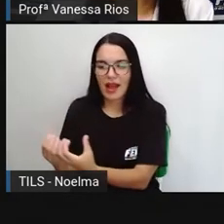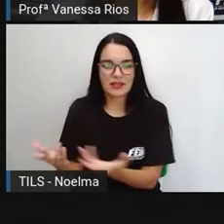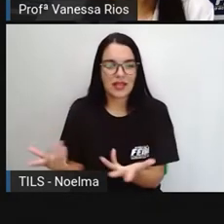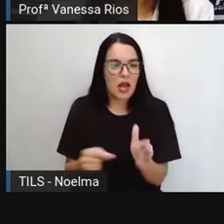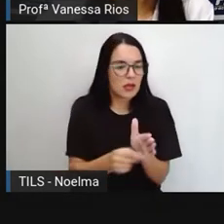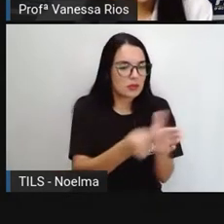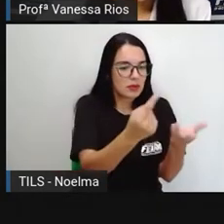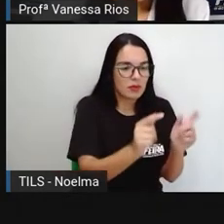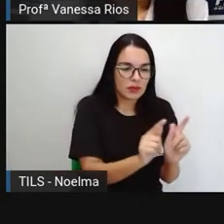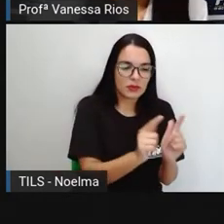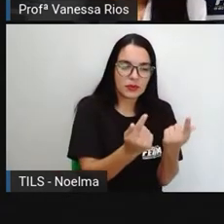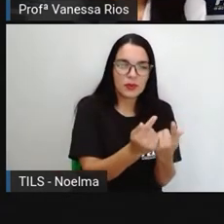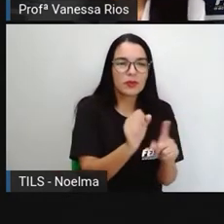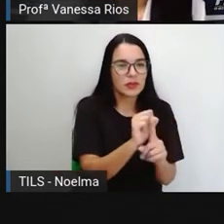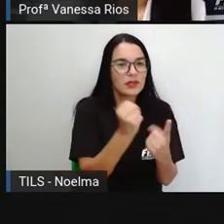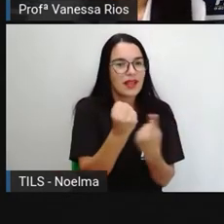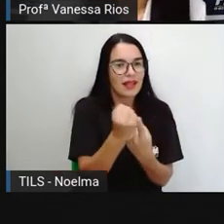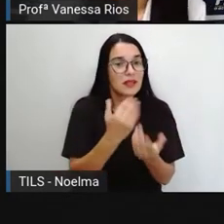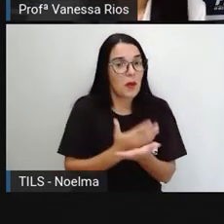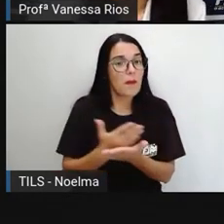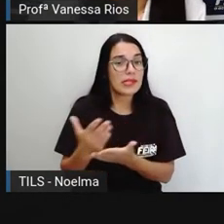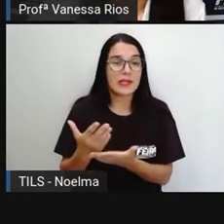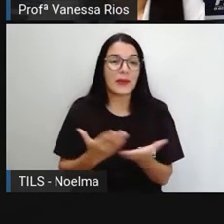grupos sociais.